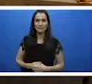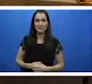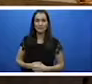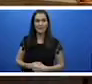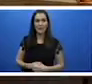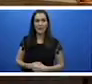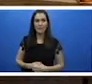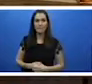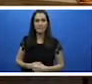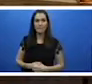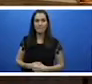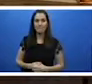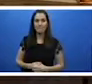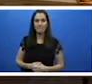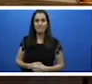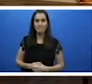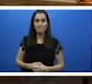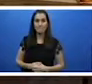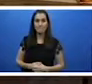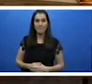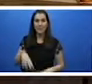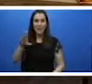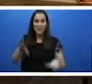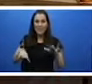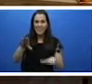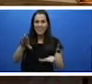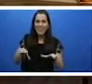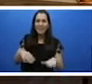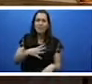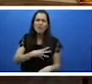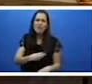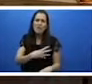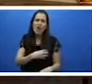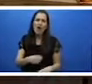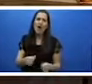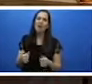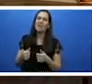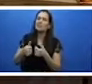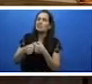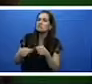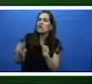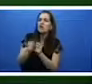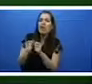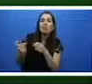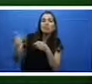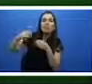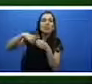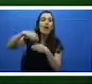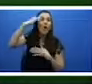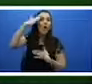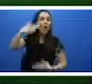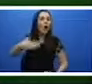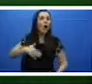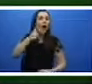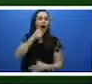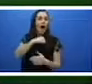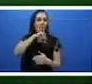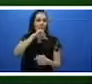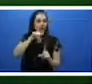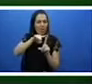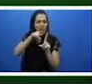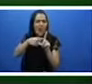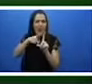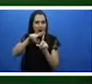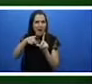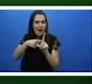Continuando. O tempo em que o filhote se desenvolve e cresce dentro do corpo da mamãe, esse período que o